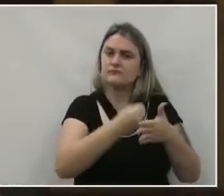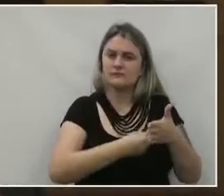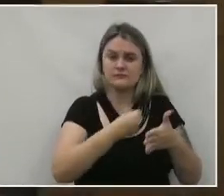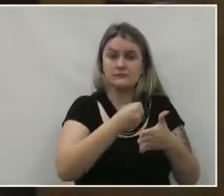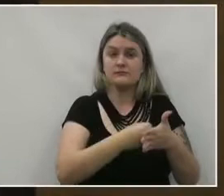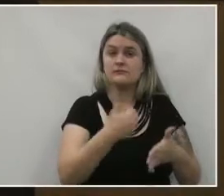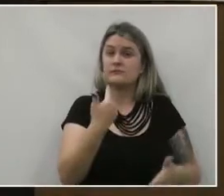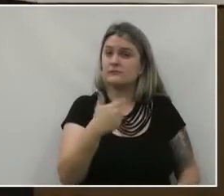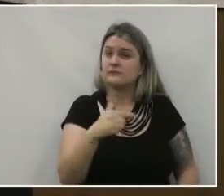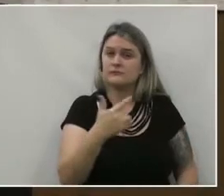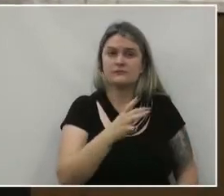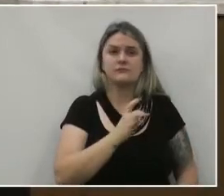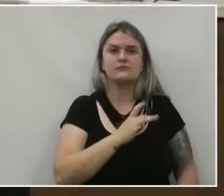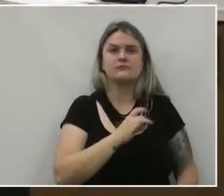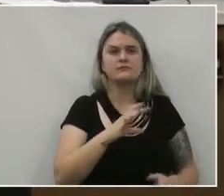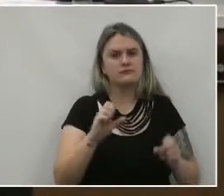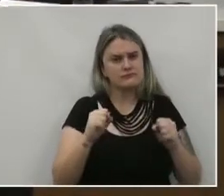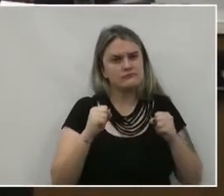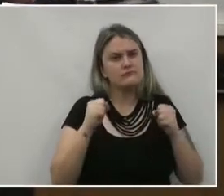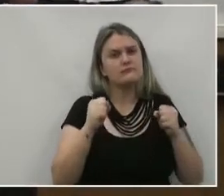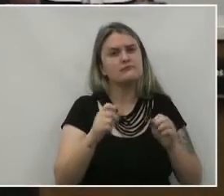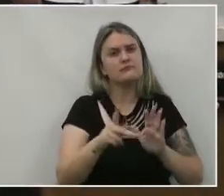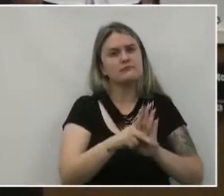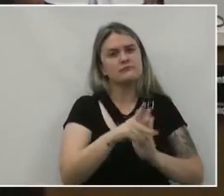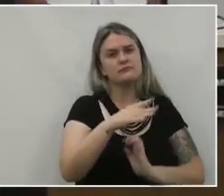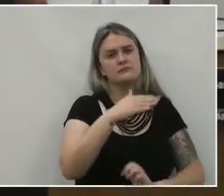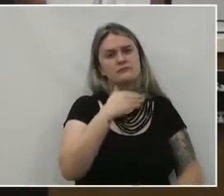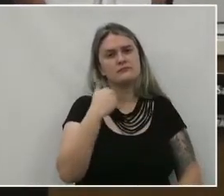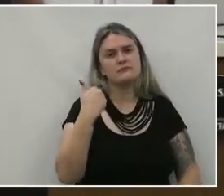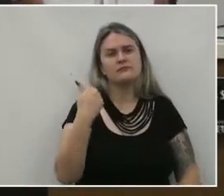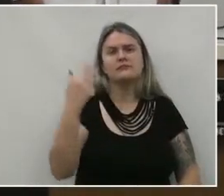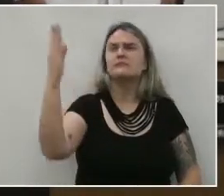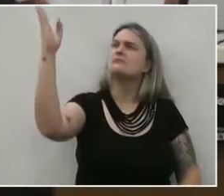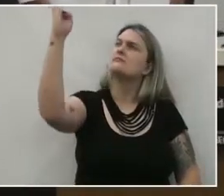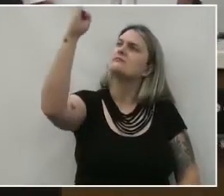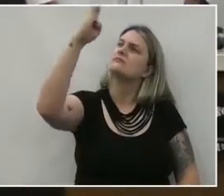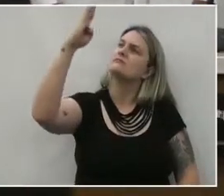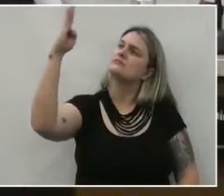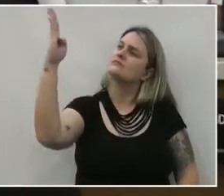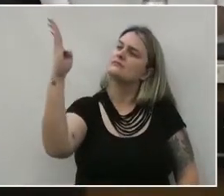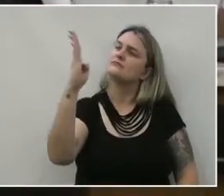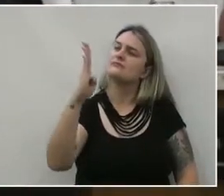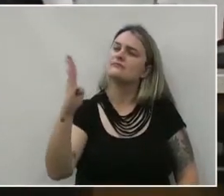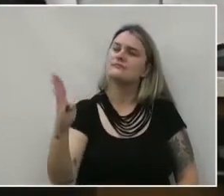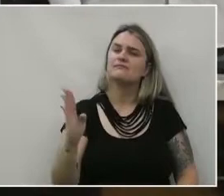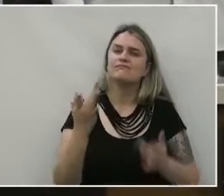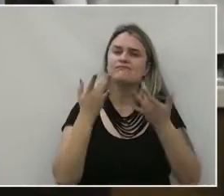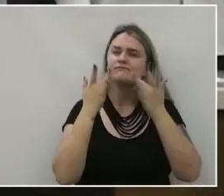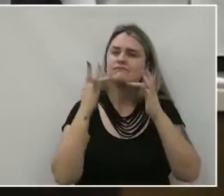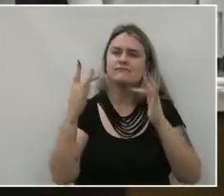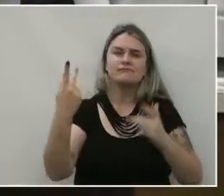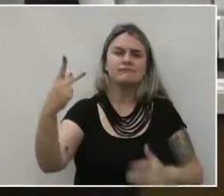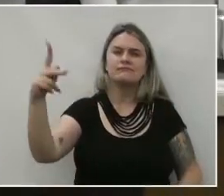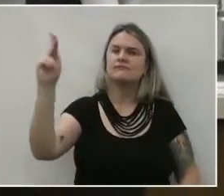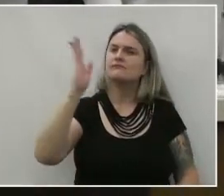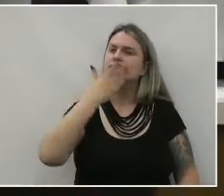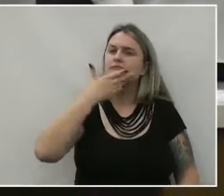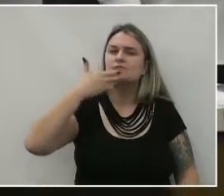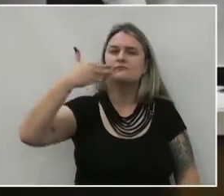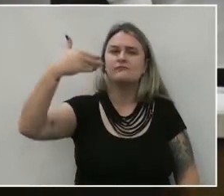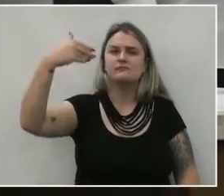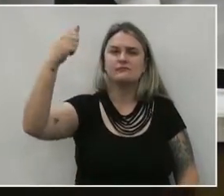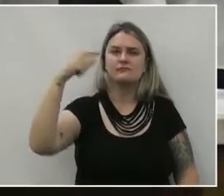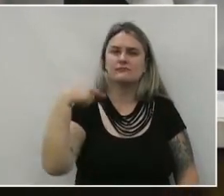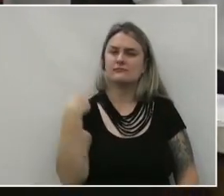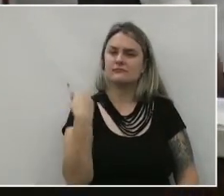à luta Nem tem ninguém que adora a própria morte Inter adorada Entre outras mil,